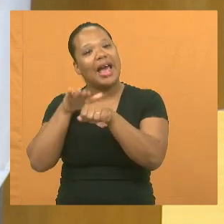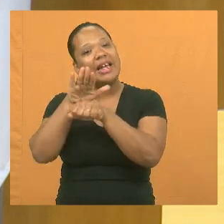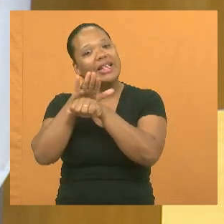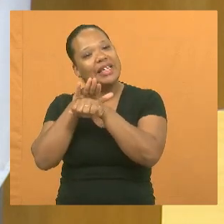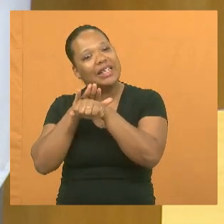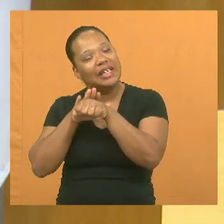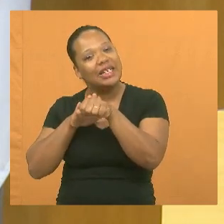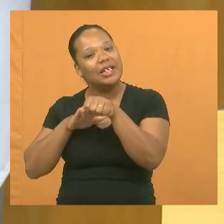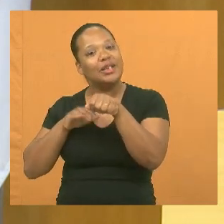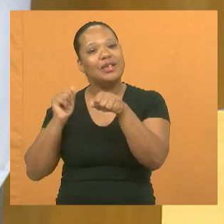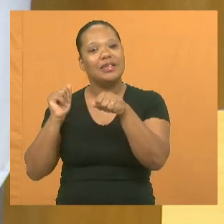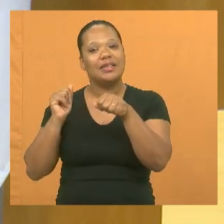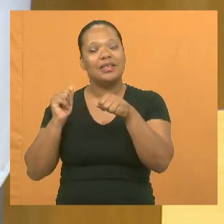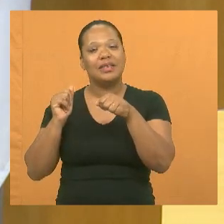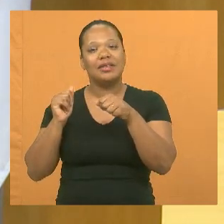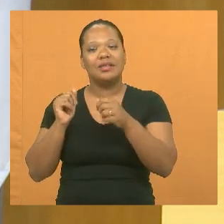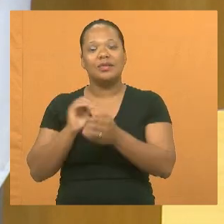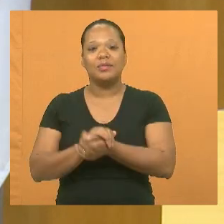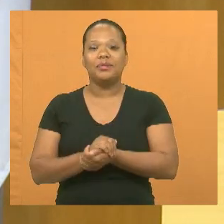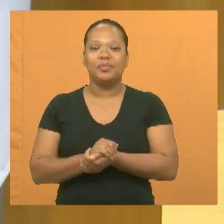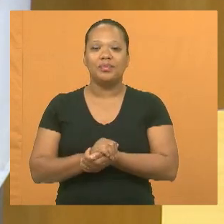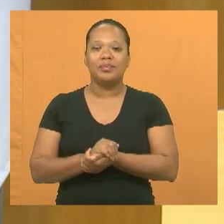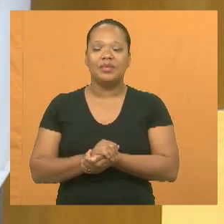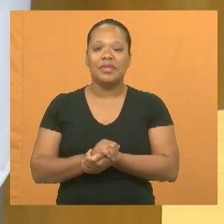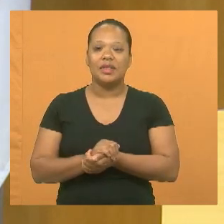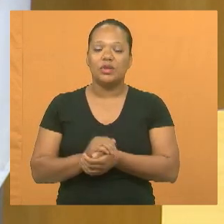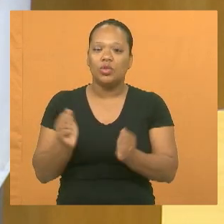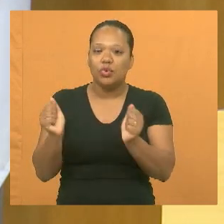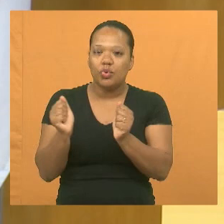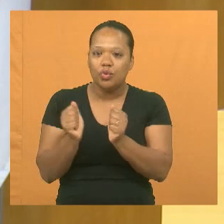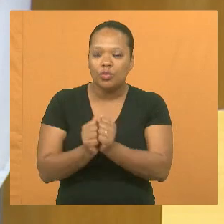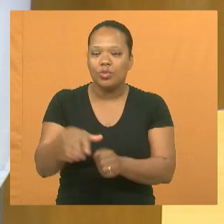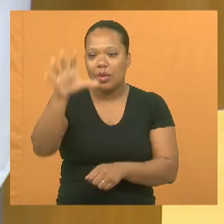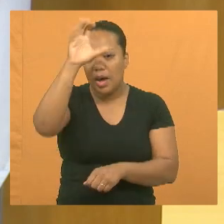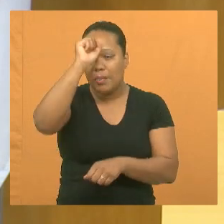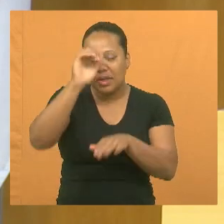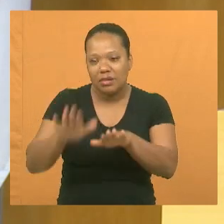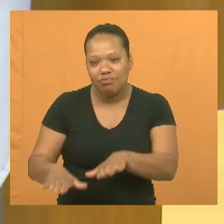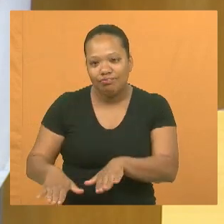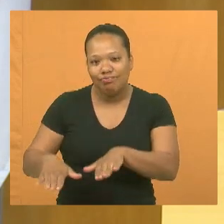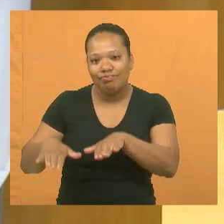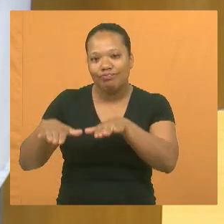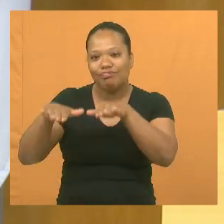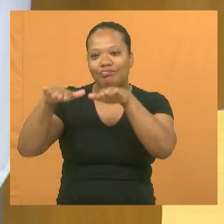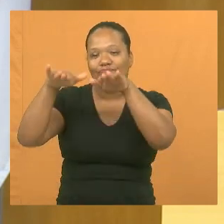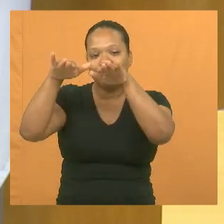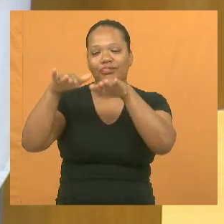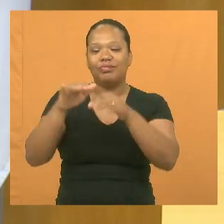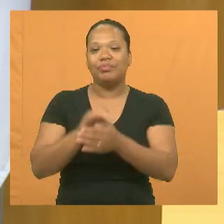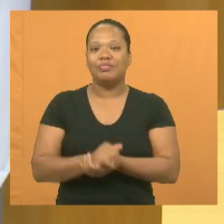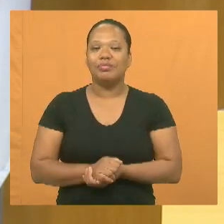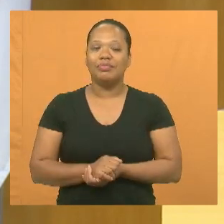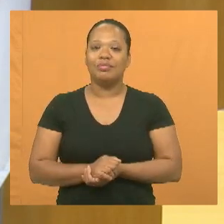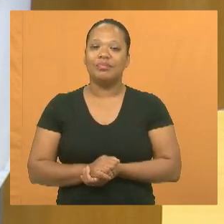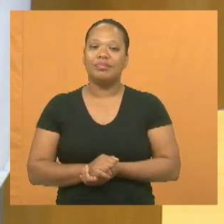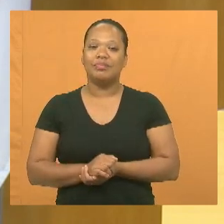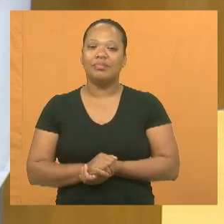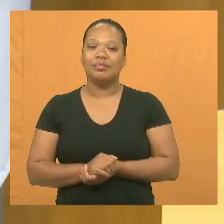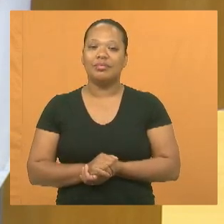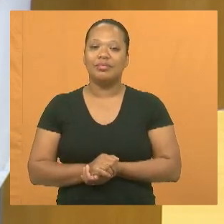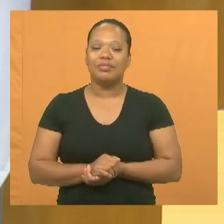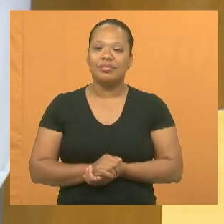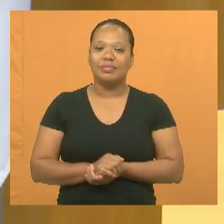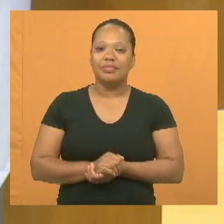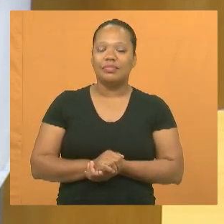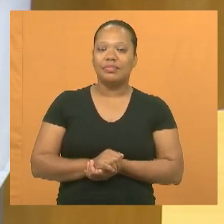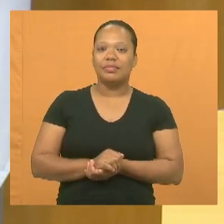esta extensão de solidariedade e de crescer juntos. E o outro braço, para dar fruto a